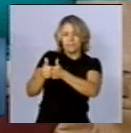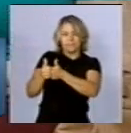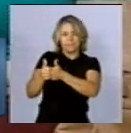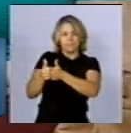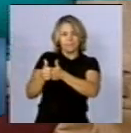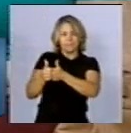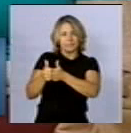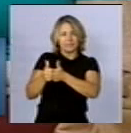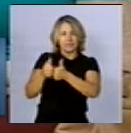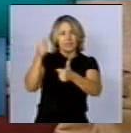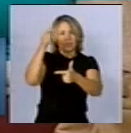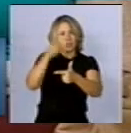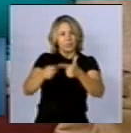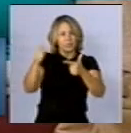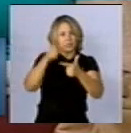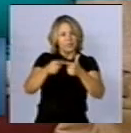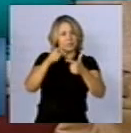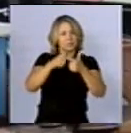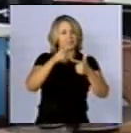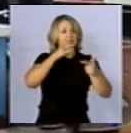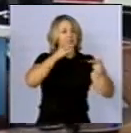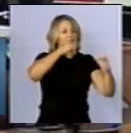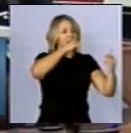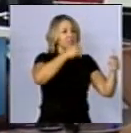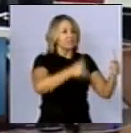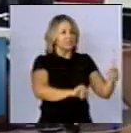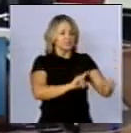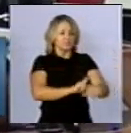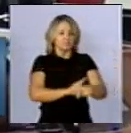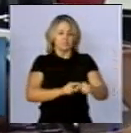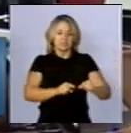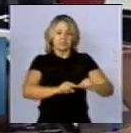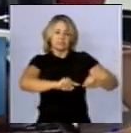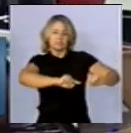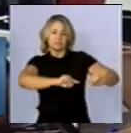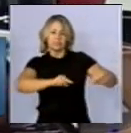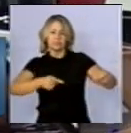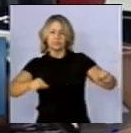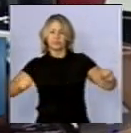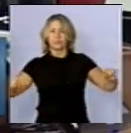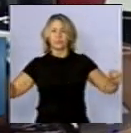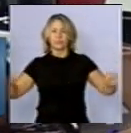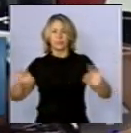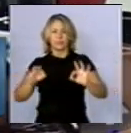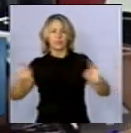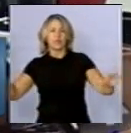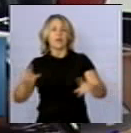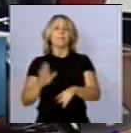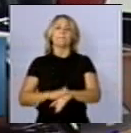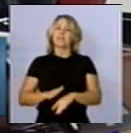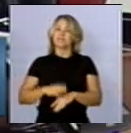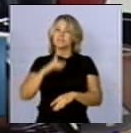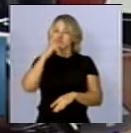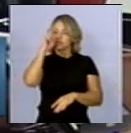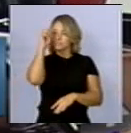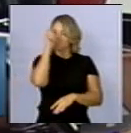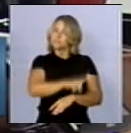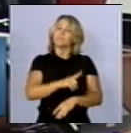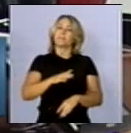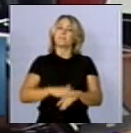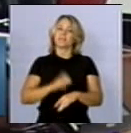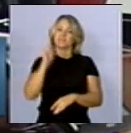o efeito da radiação considerado a longo prazo ele se torna obviamente muito mais gravoso